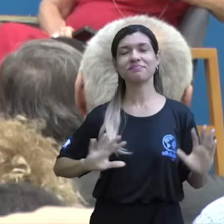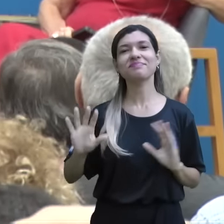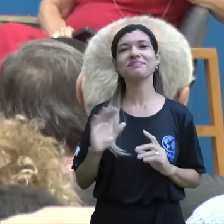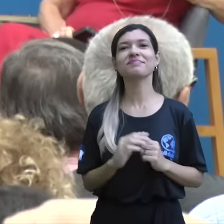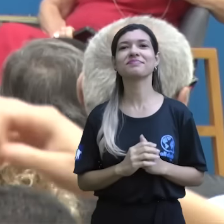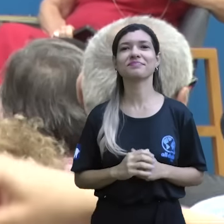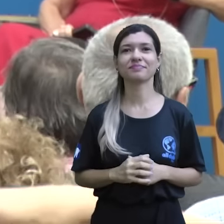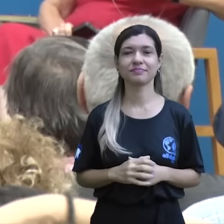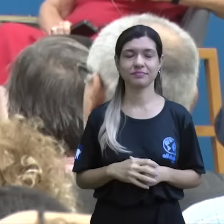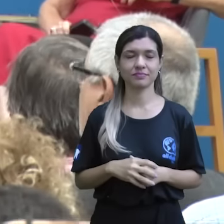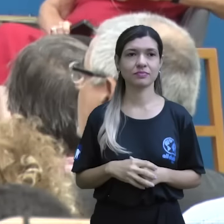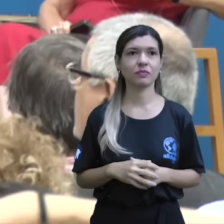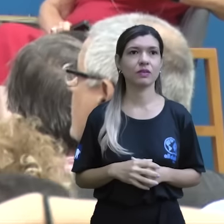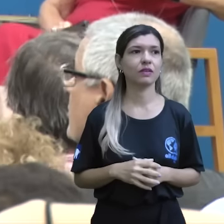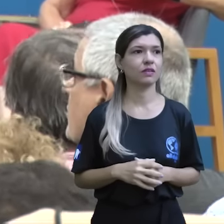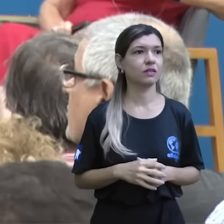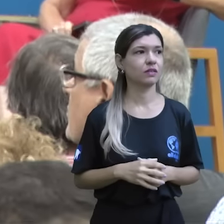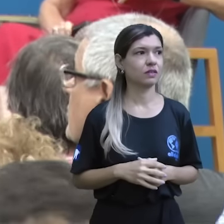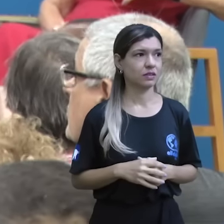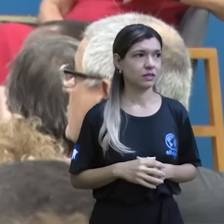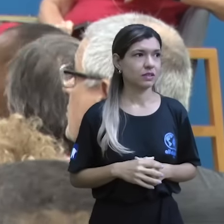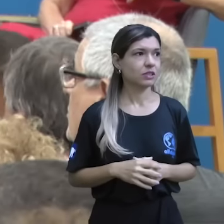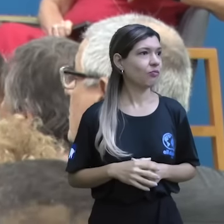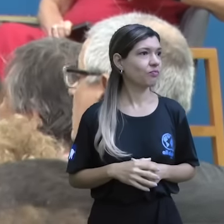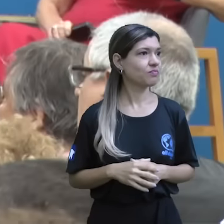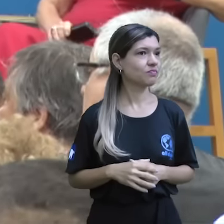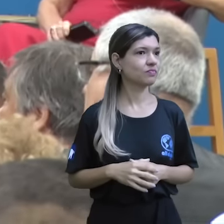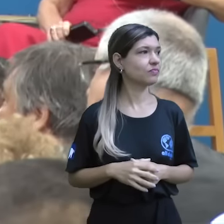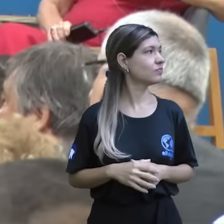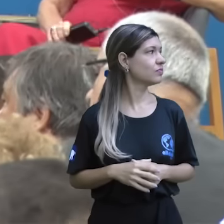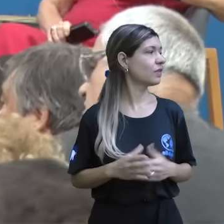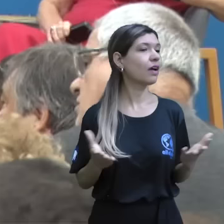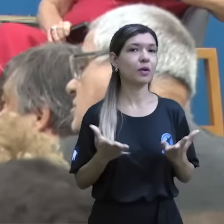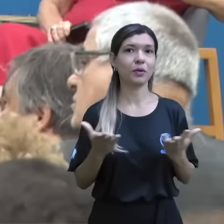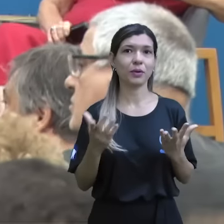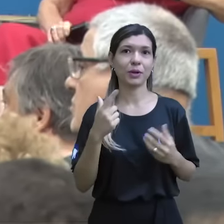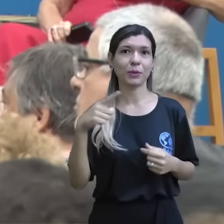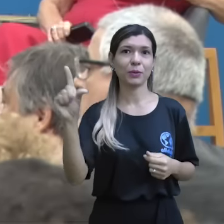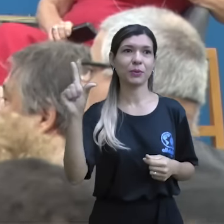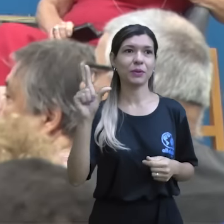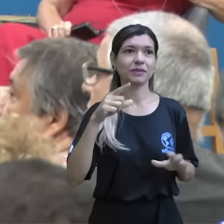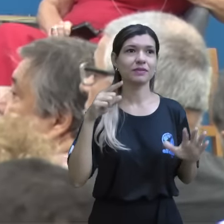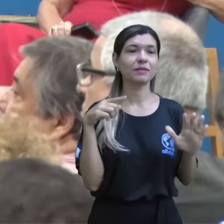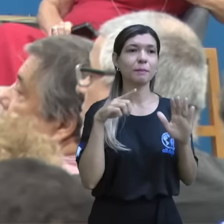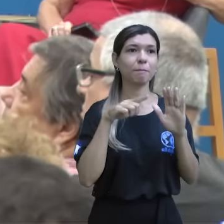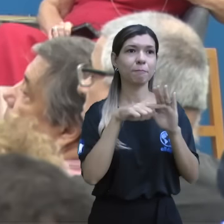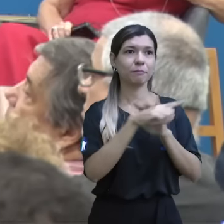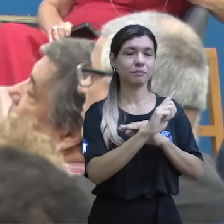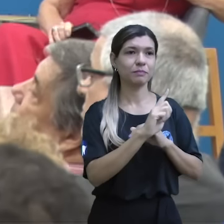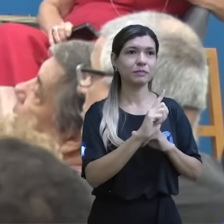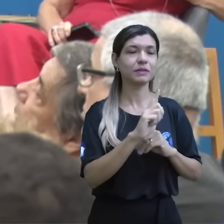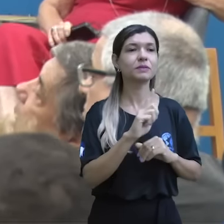Aqui. Boa tarde. Está vindo. Eu sou formada em letras, sou professora, e na minha formação, que foi na FRJ,